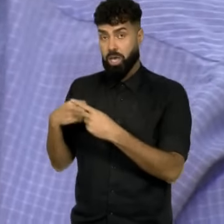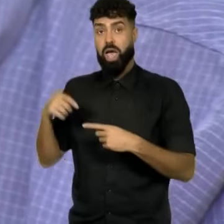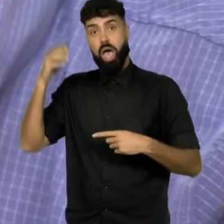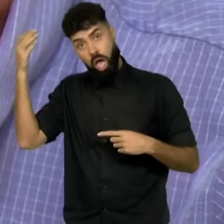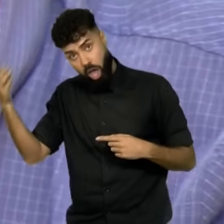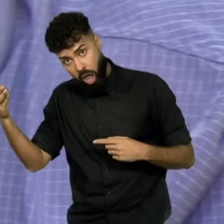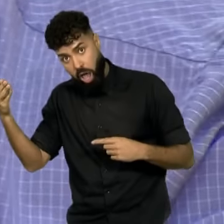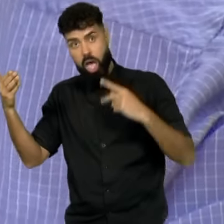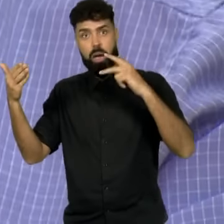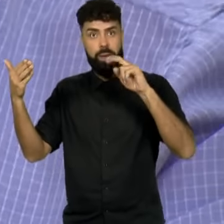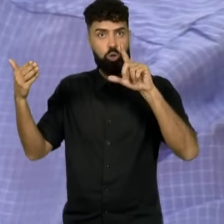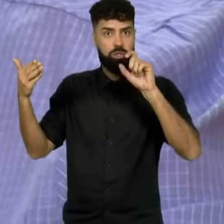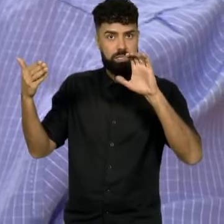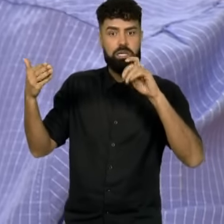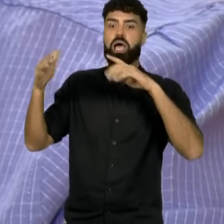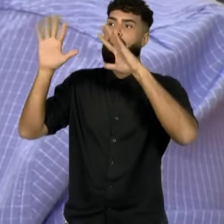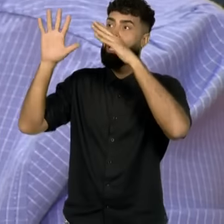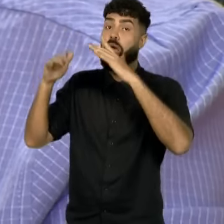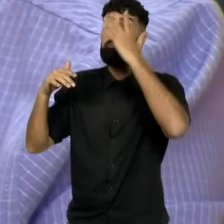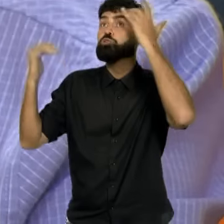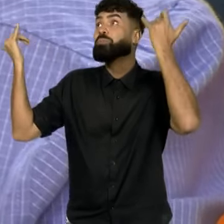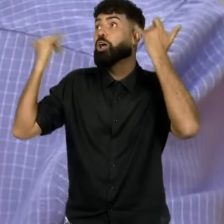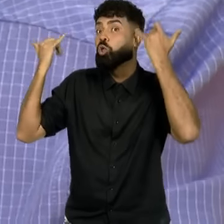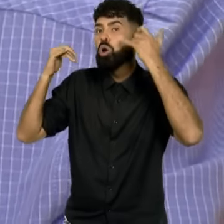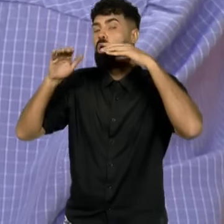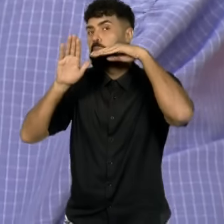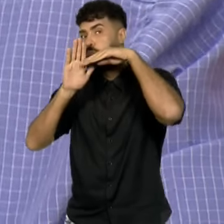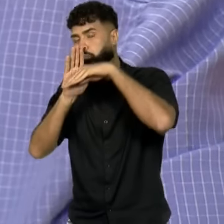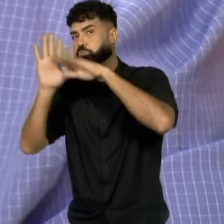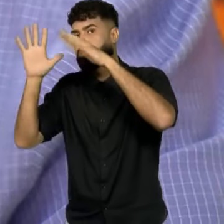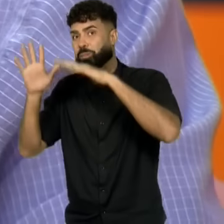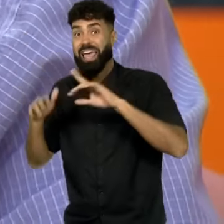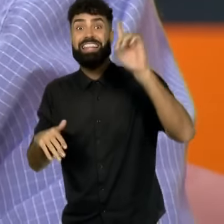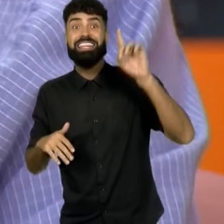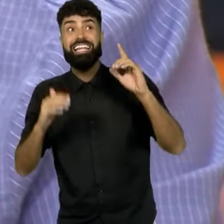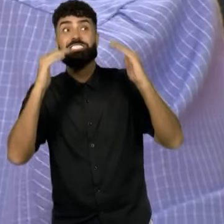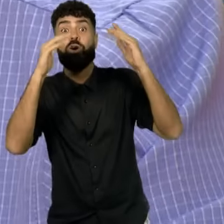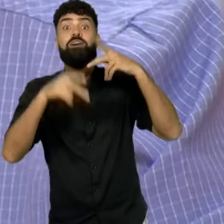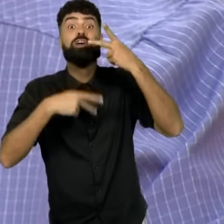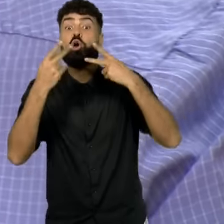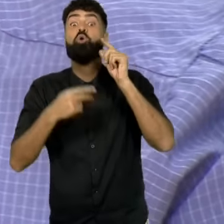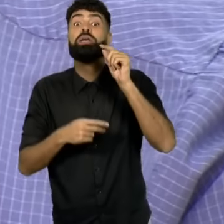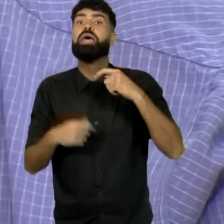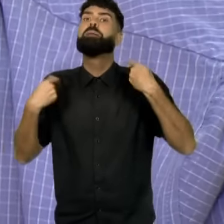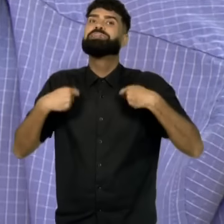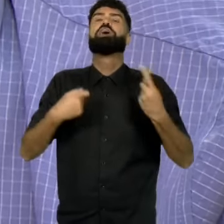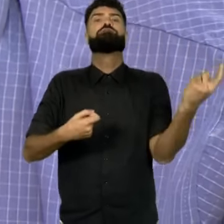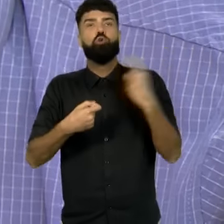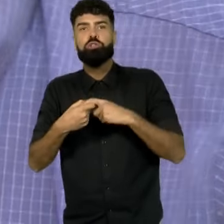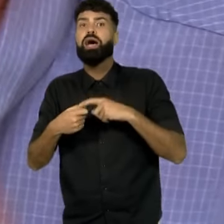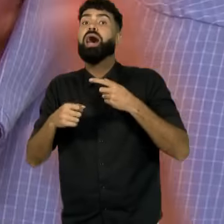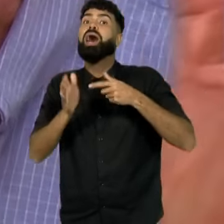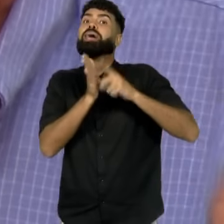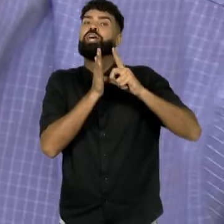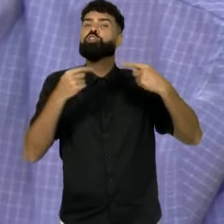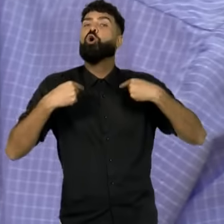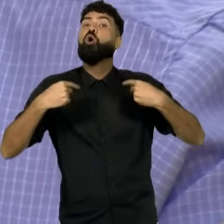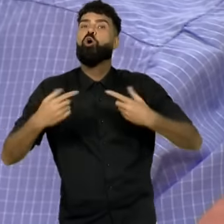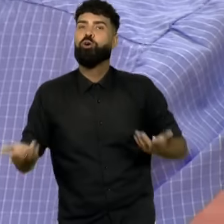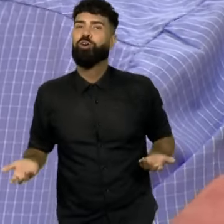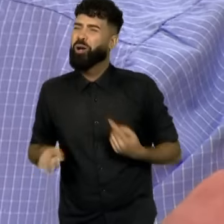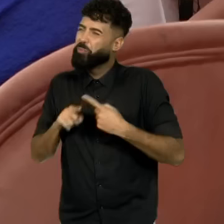Aí a carreira caiu, segundo me disseram, e a direção da gravadora chamou de, tem que voltar a linha do produtor, porque a gravadora quer